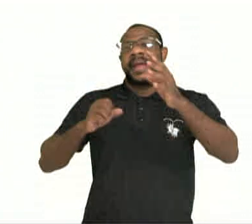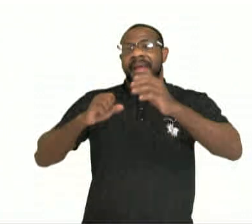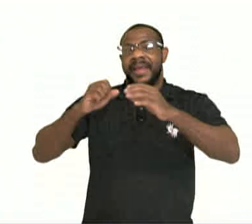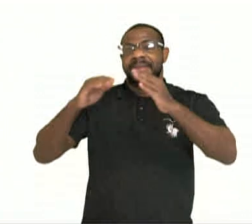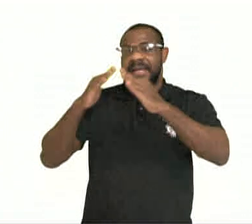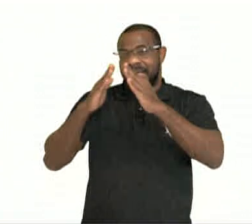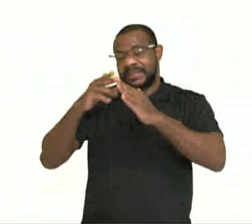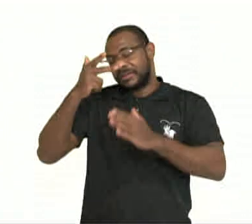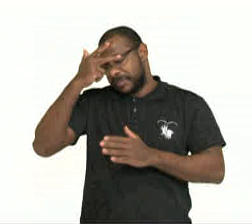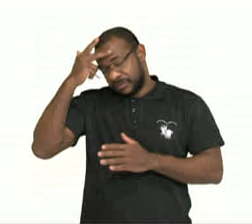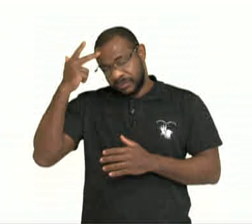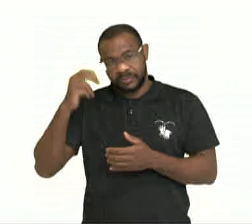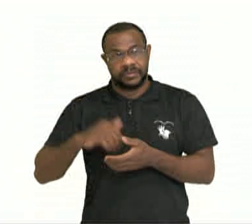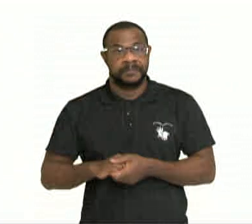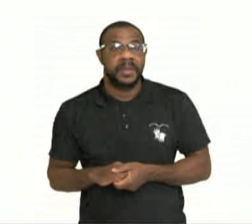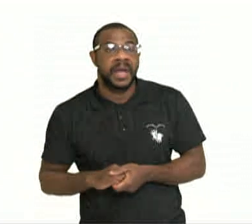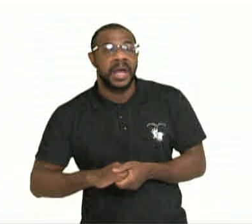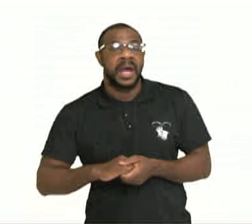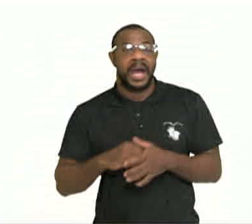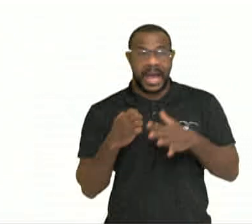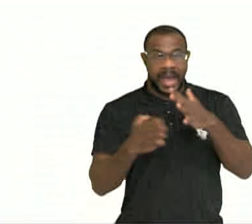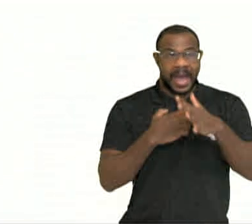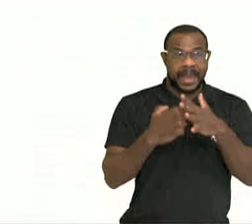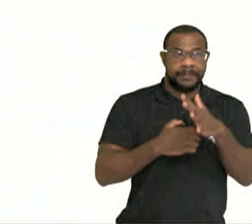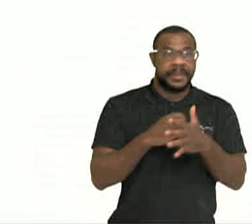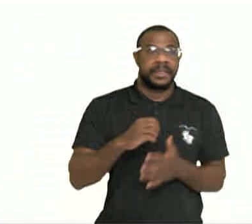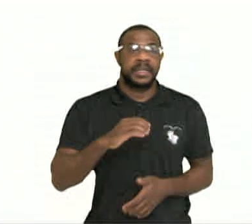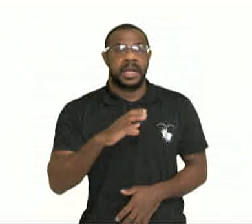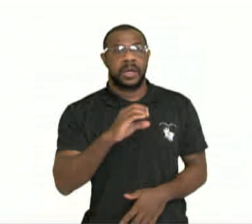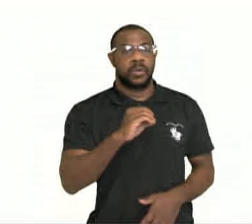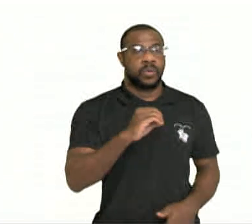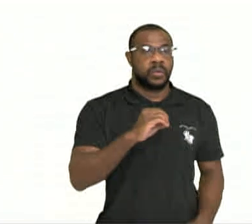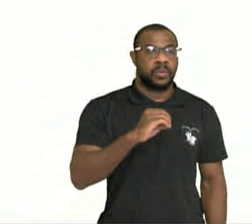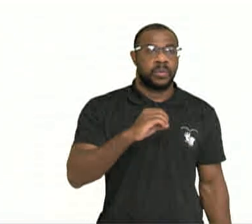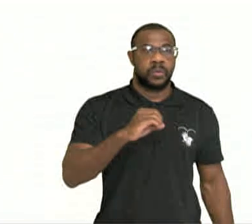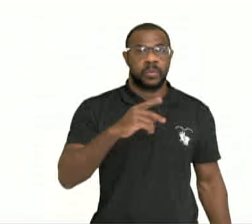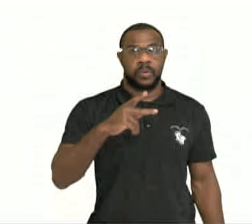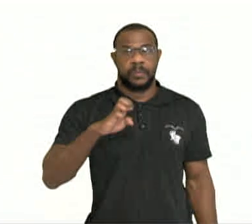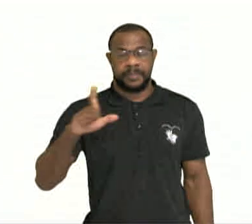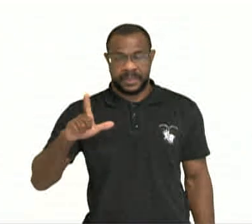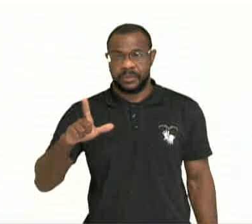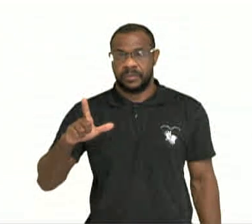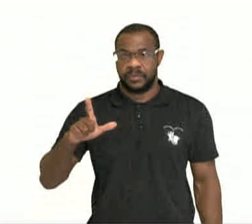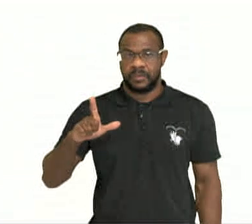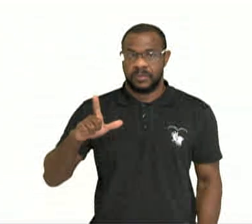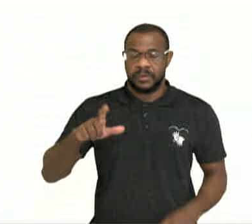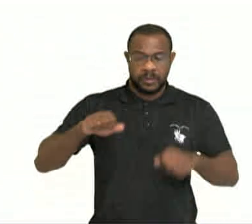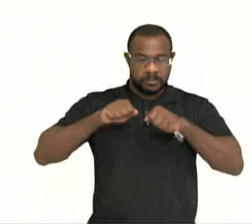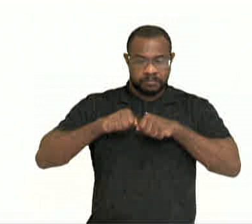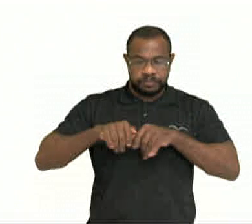de Energia, que conforme você pode ver, ela atende diariamente